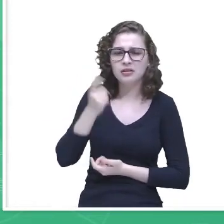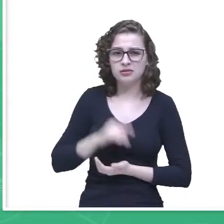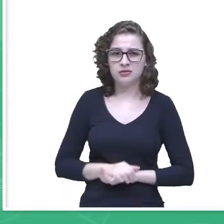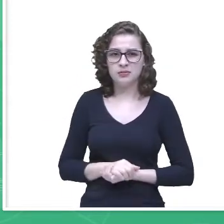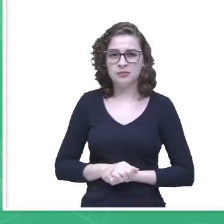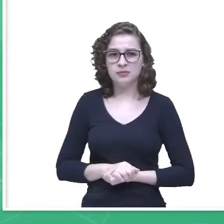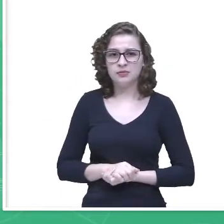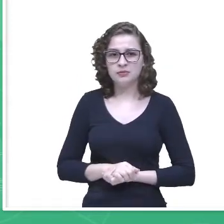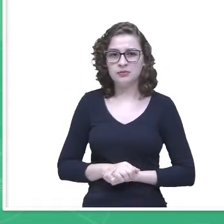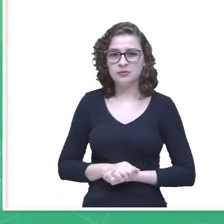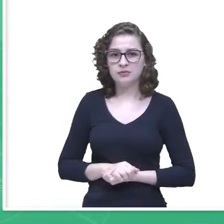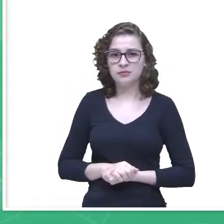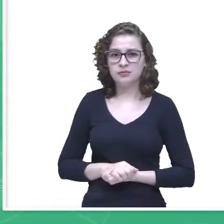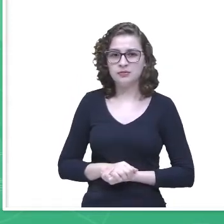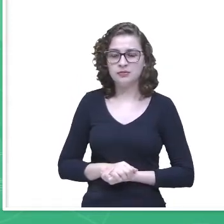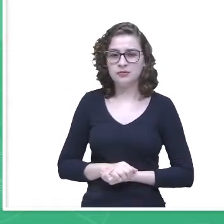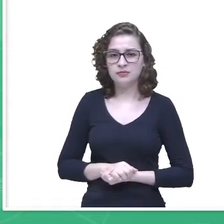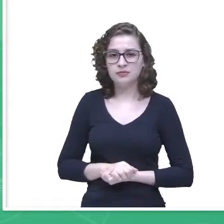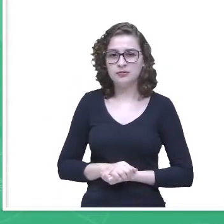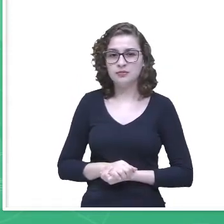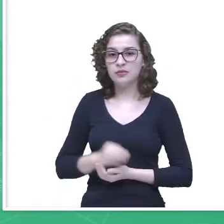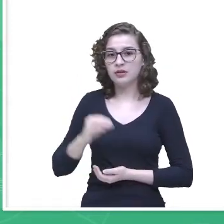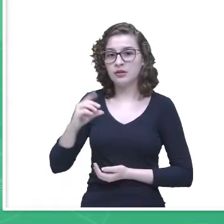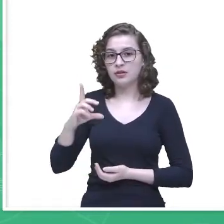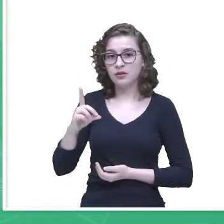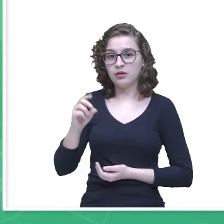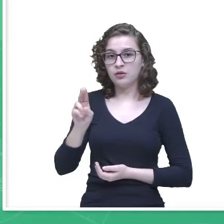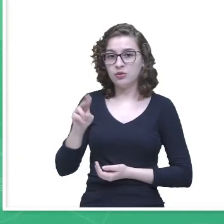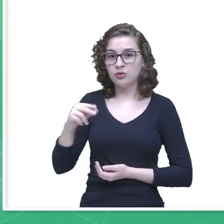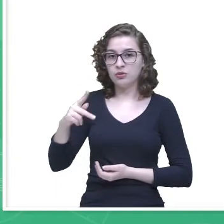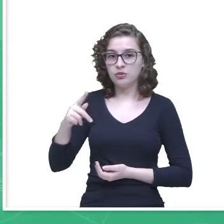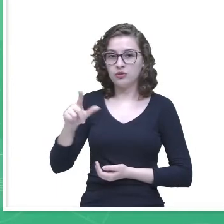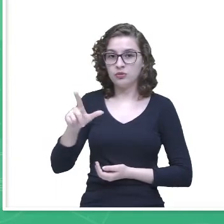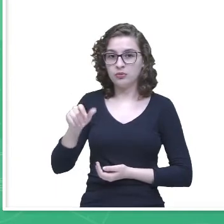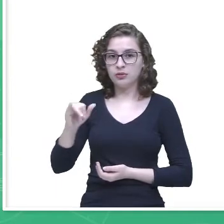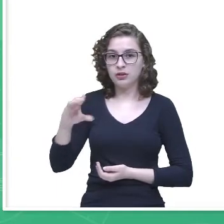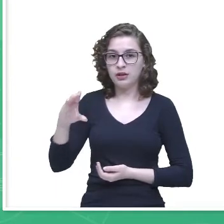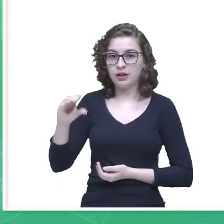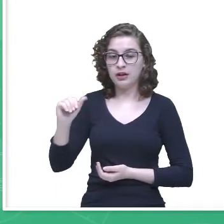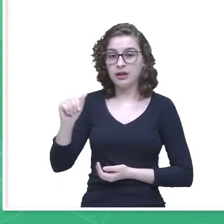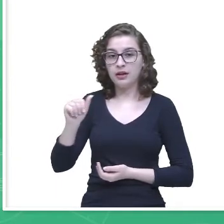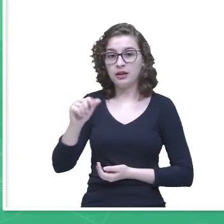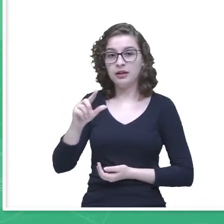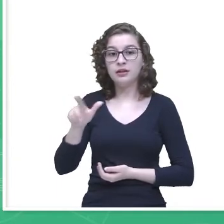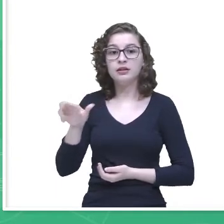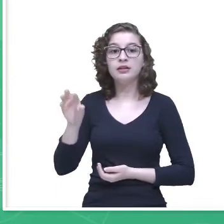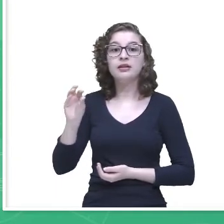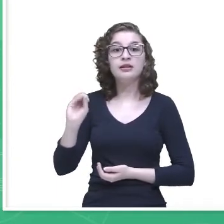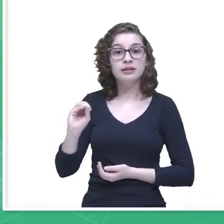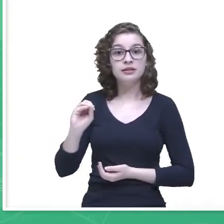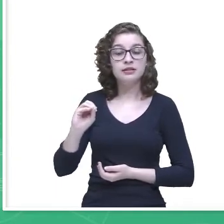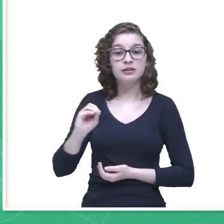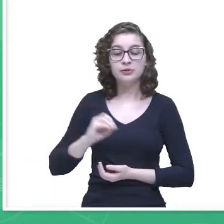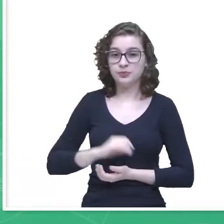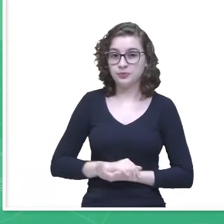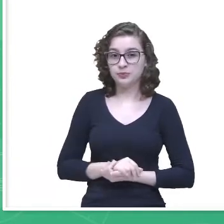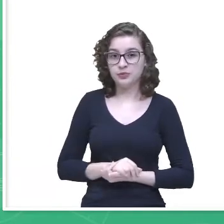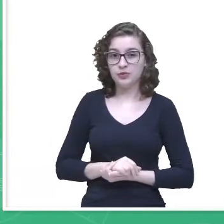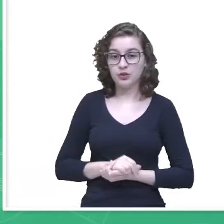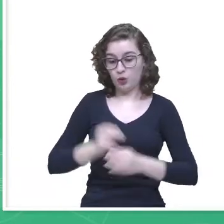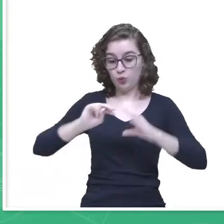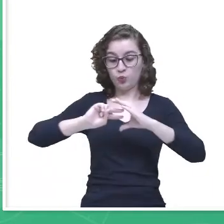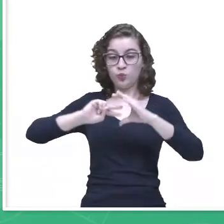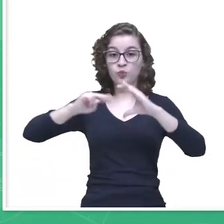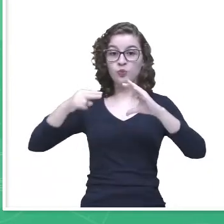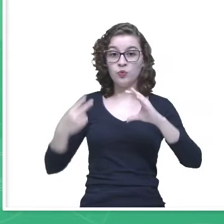próximo. Duplicação. Duplicação, o nome já está dizendo tudo, né, gente? Já está dizendo que eu tenho um cromossomo e